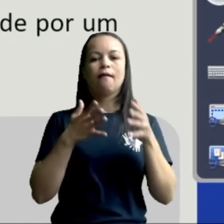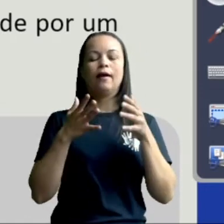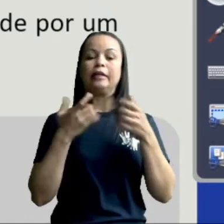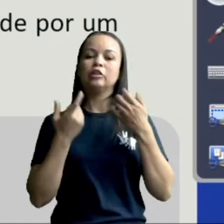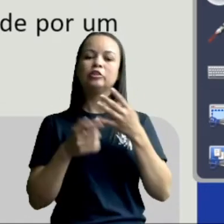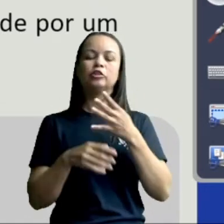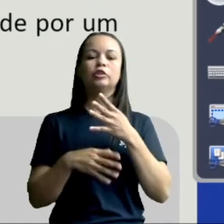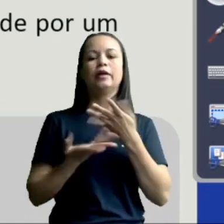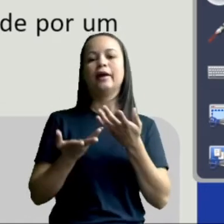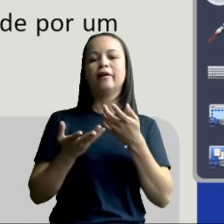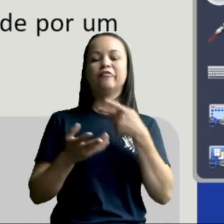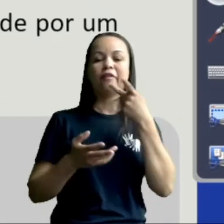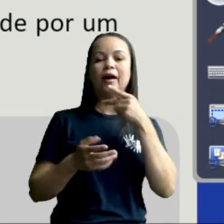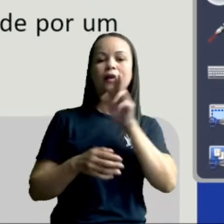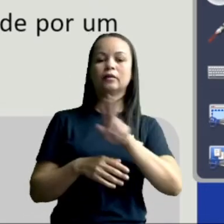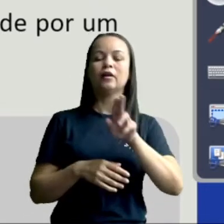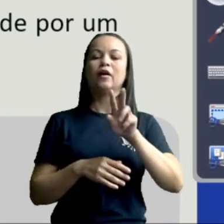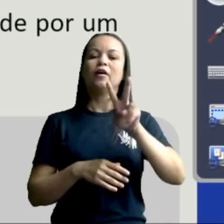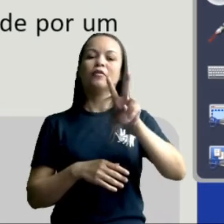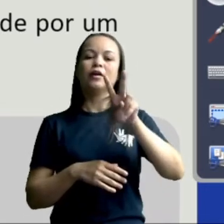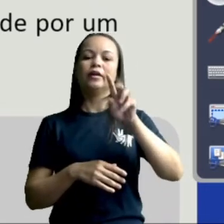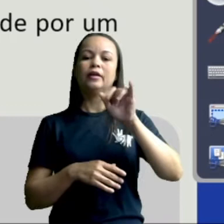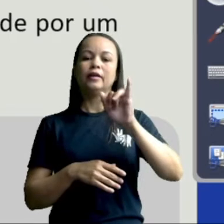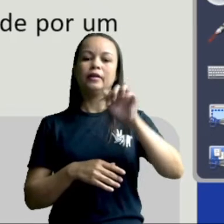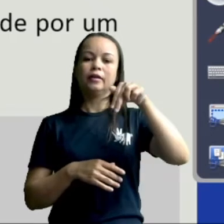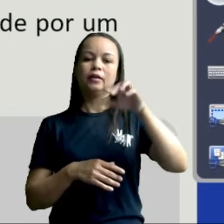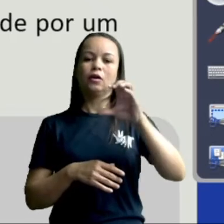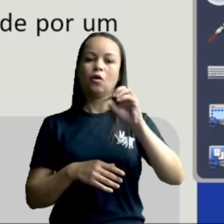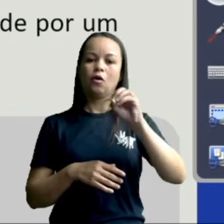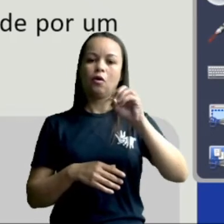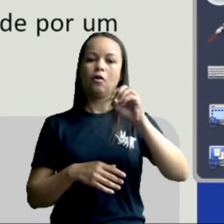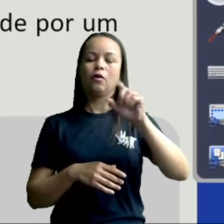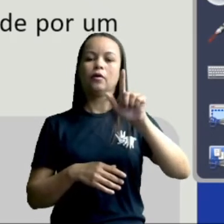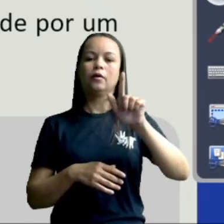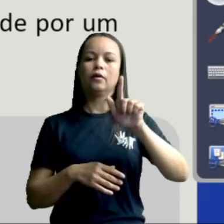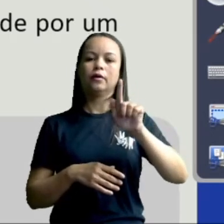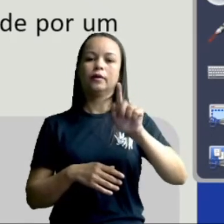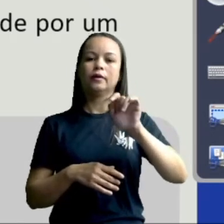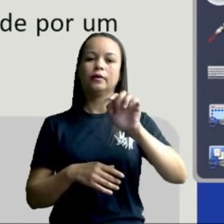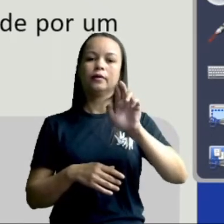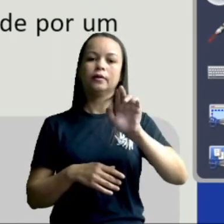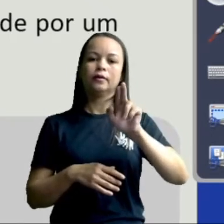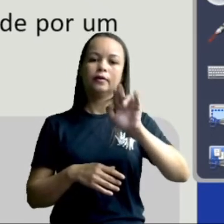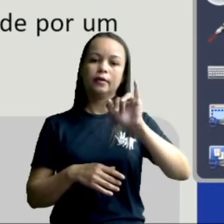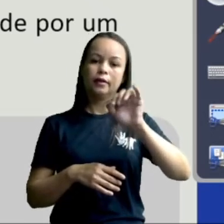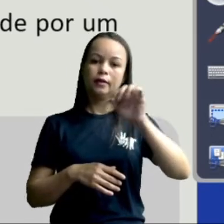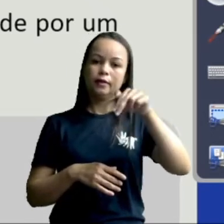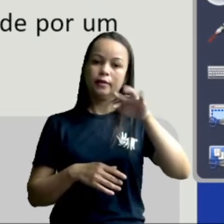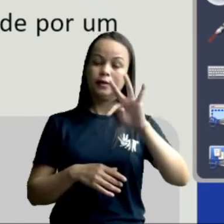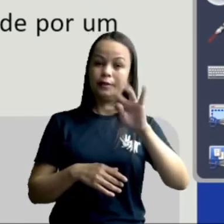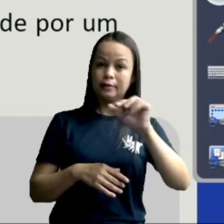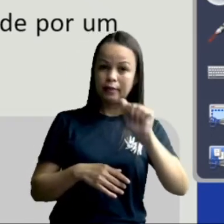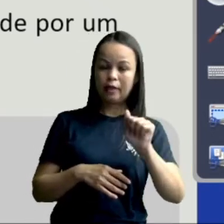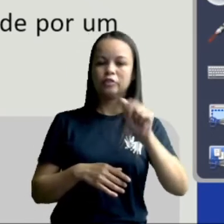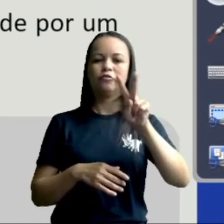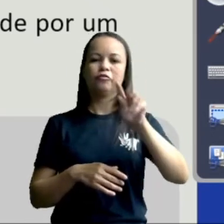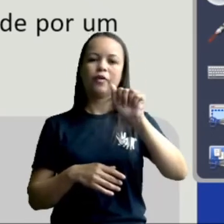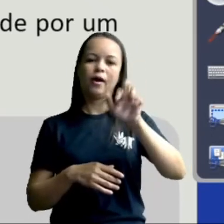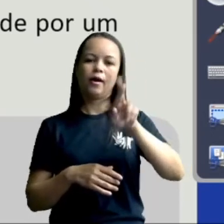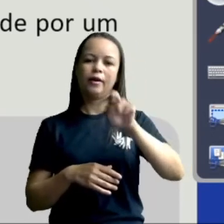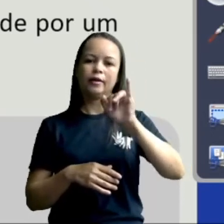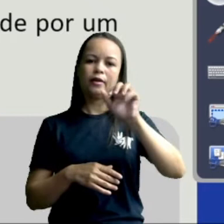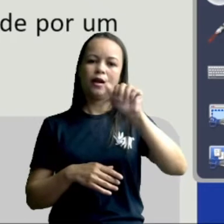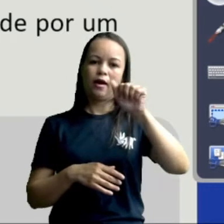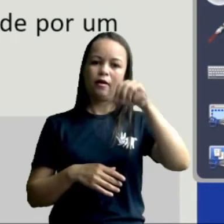de incógnitas, variáveis, tá? São valores desconhecidos. E nas próximas aulas a gente vai aprender